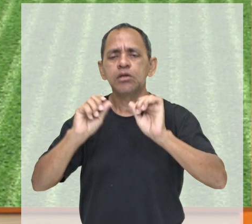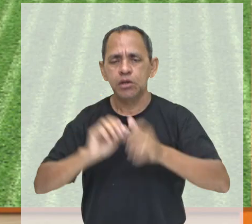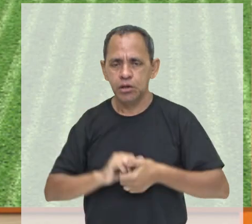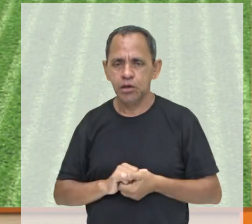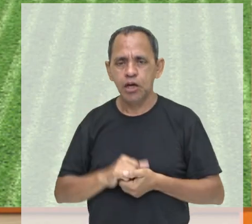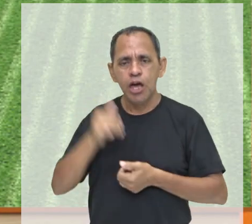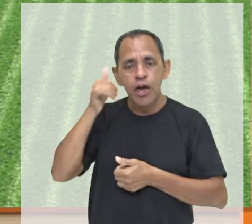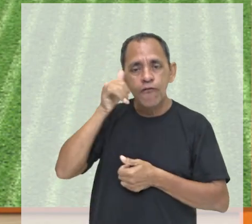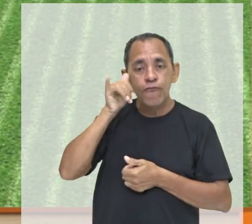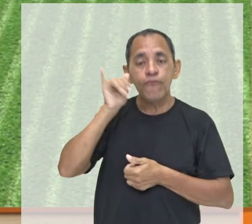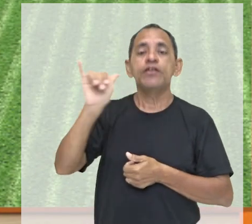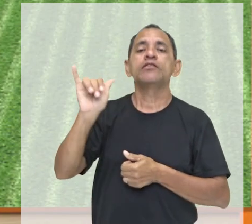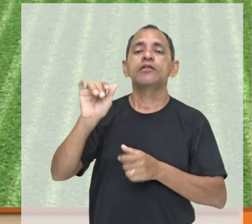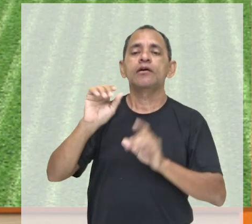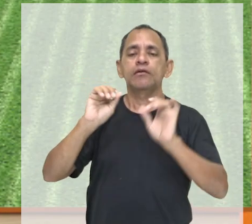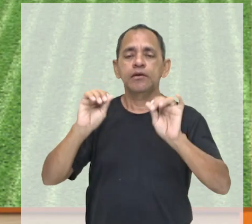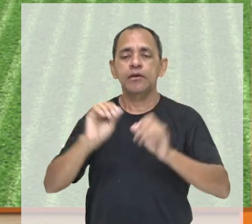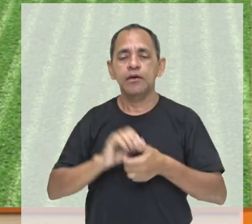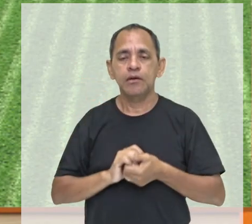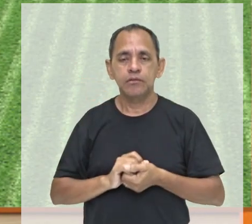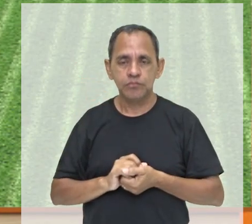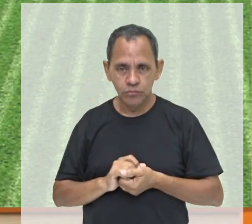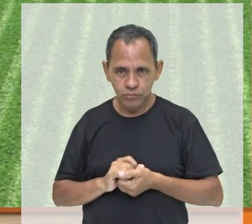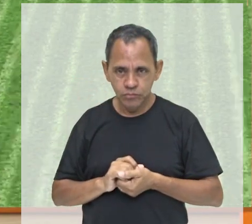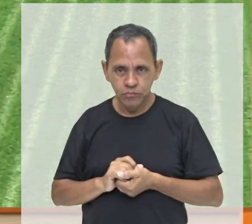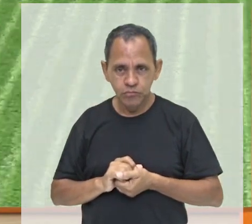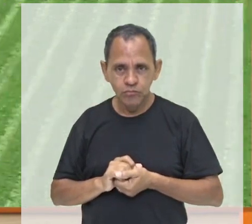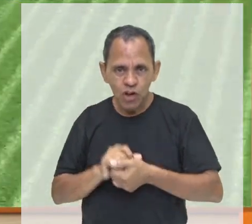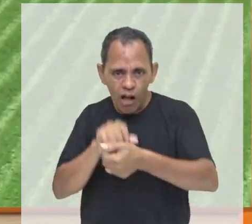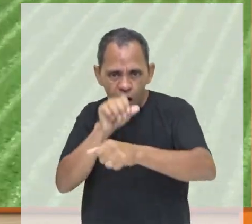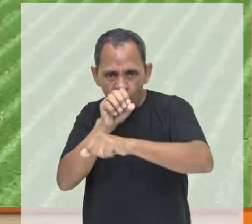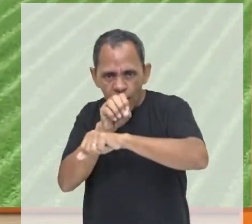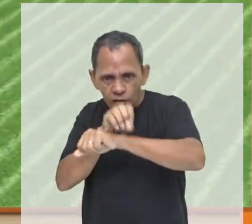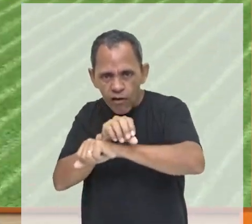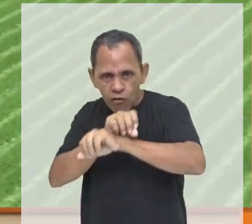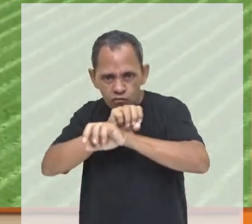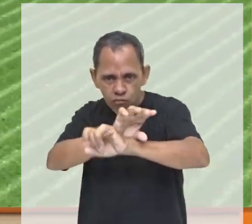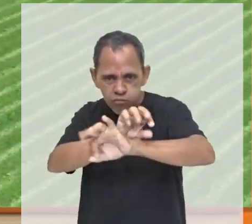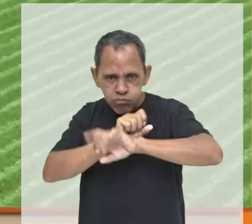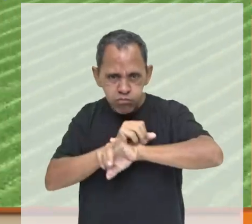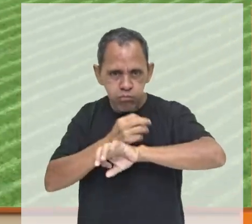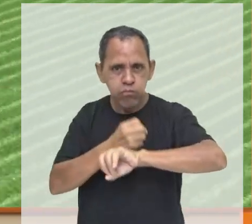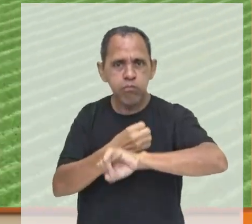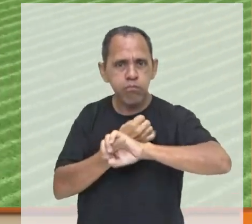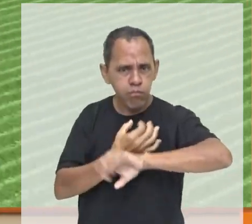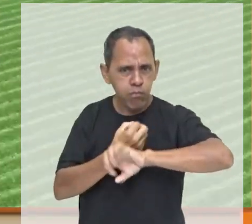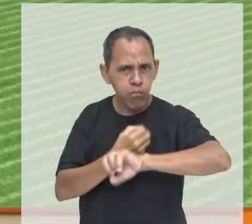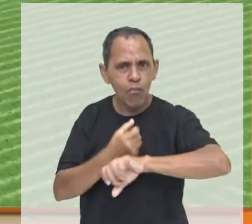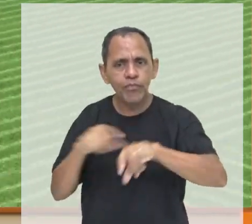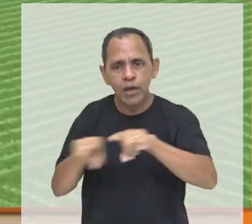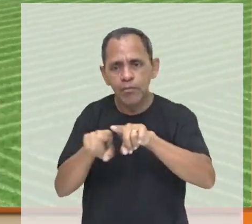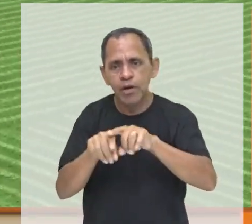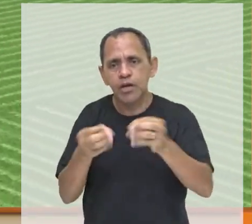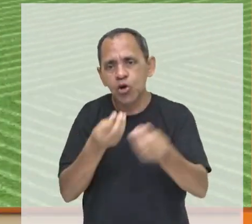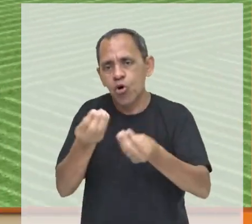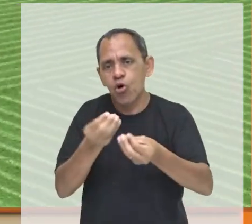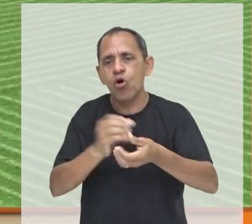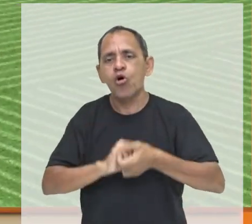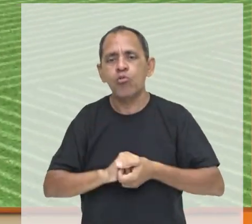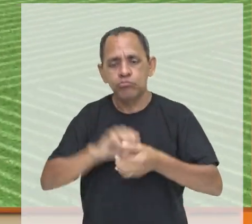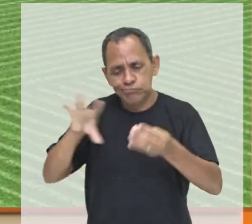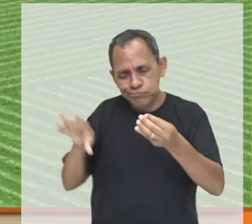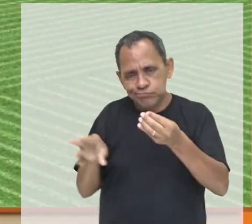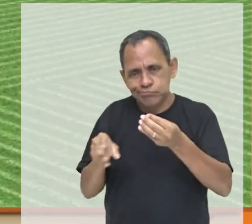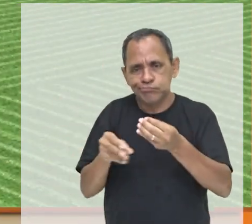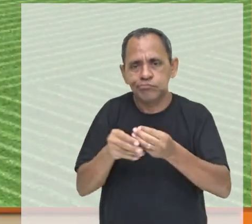essa contaminação ao meio ambiente, tá? A irrigação também vai estar inserida nesse